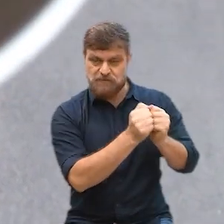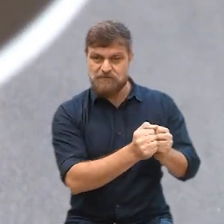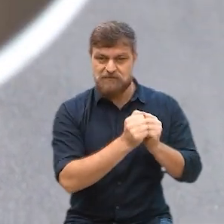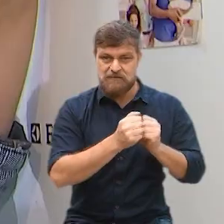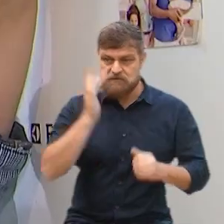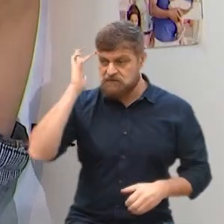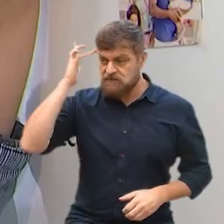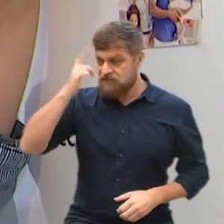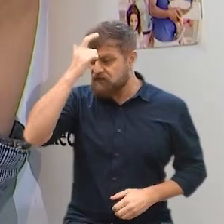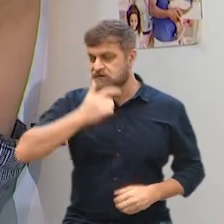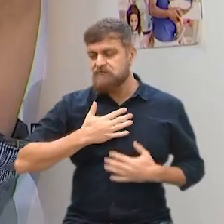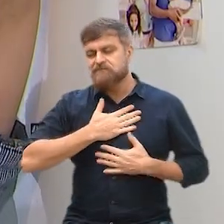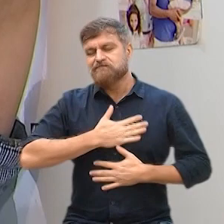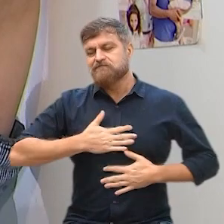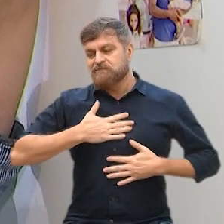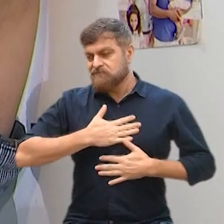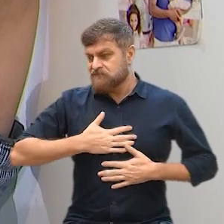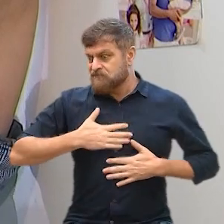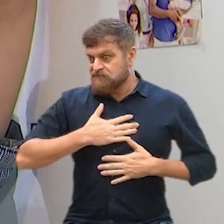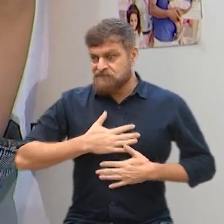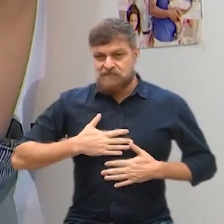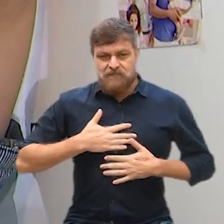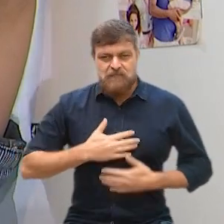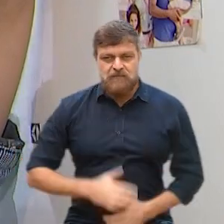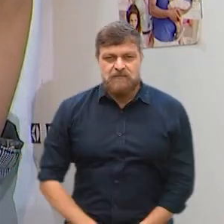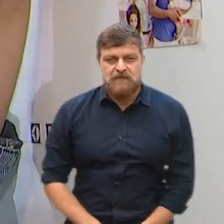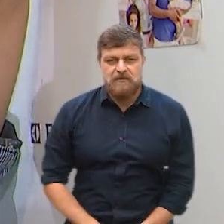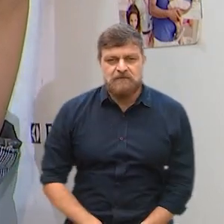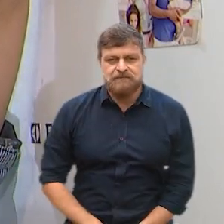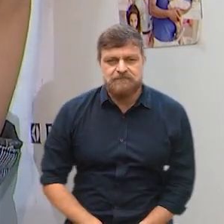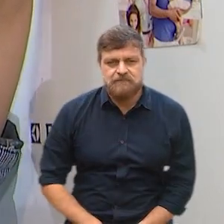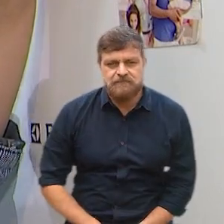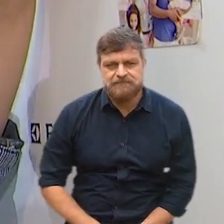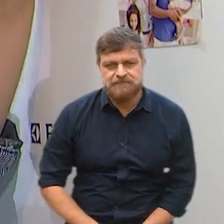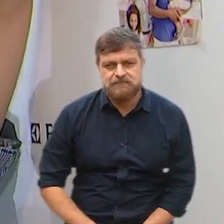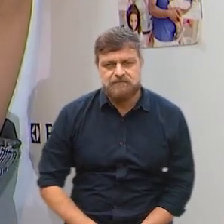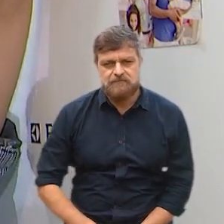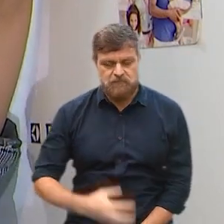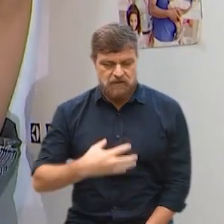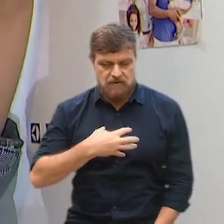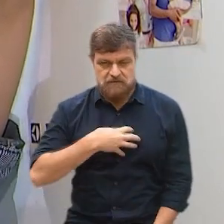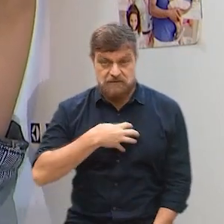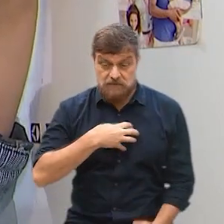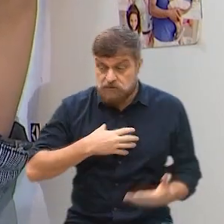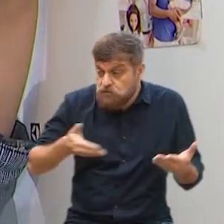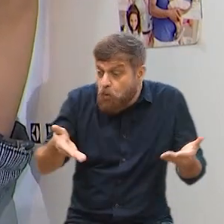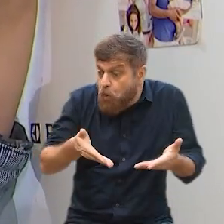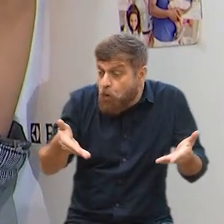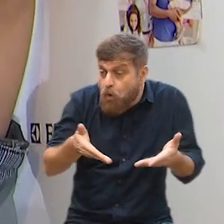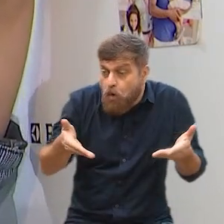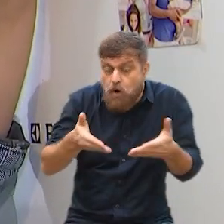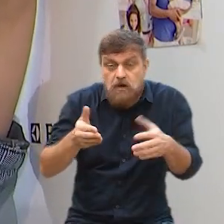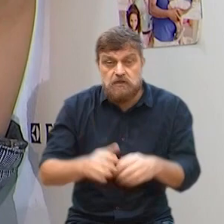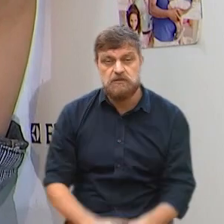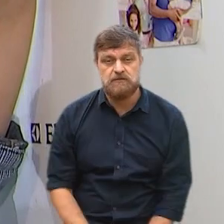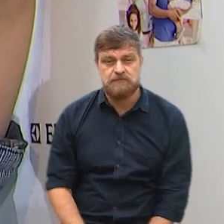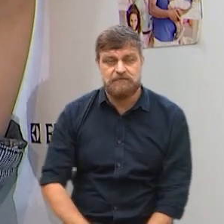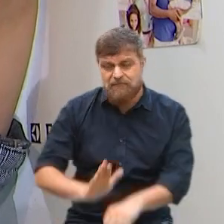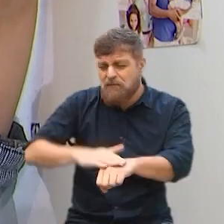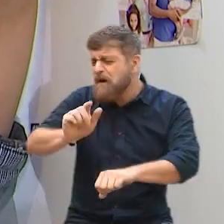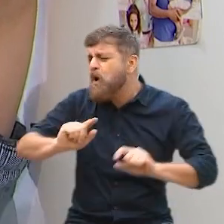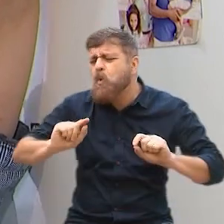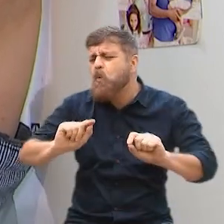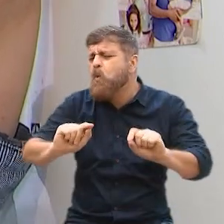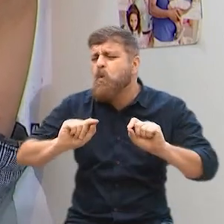ia me encantar tanto, sabe? Ia trazer, hoje em dia, mais do